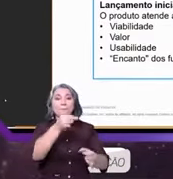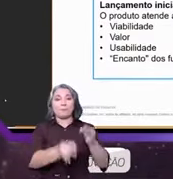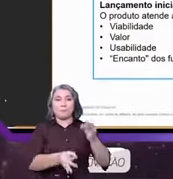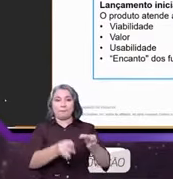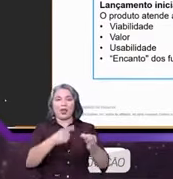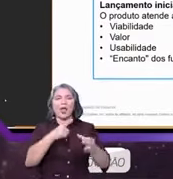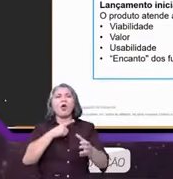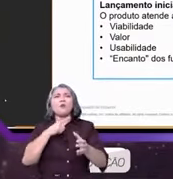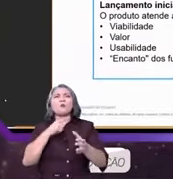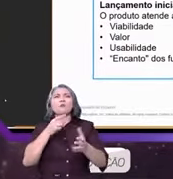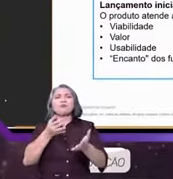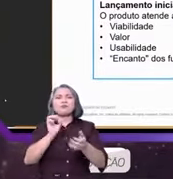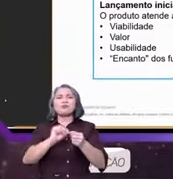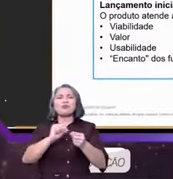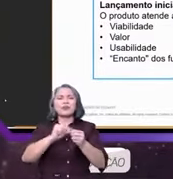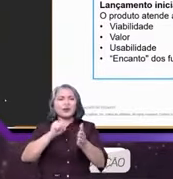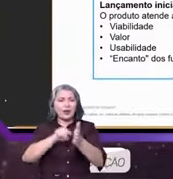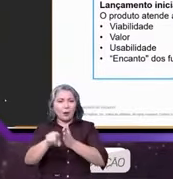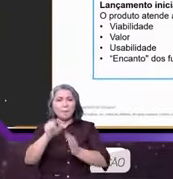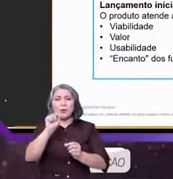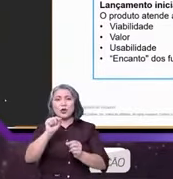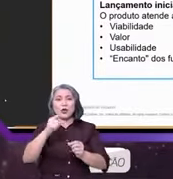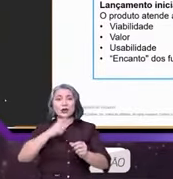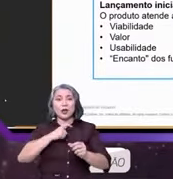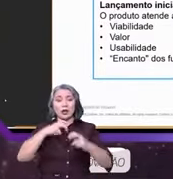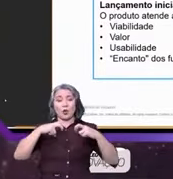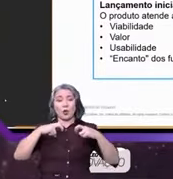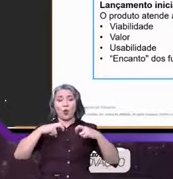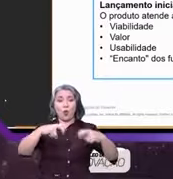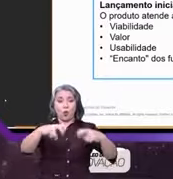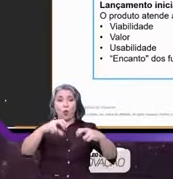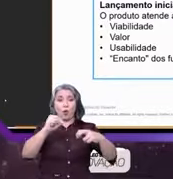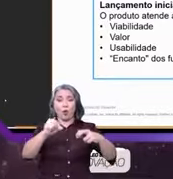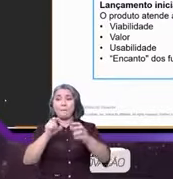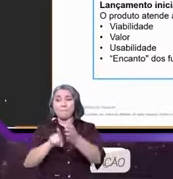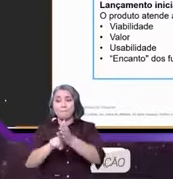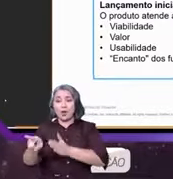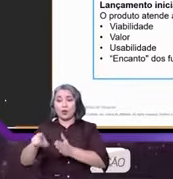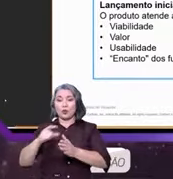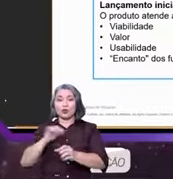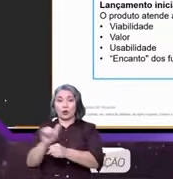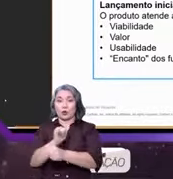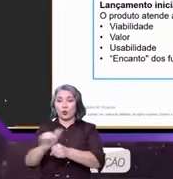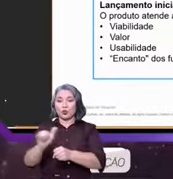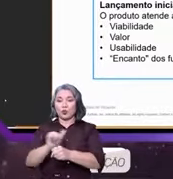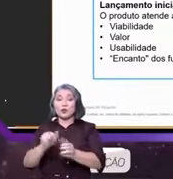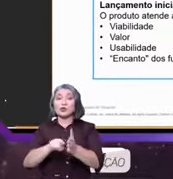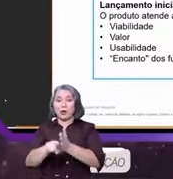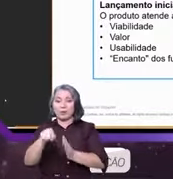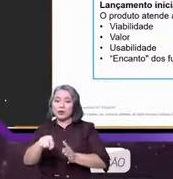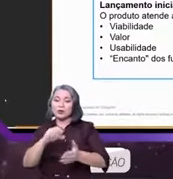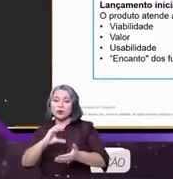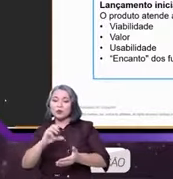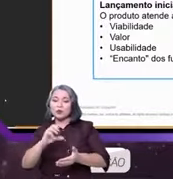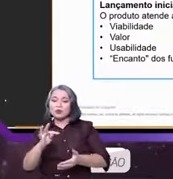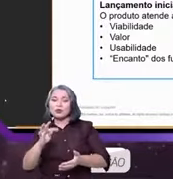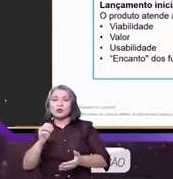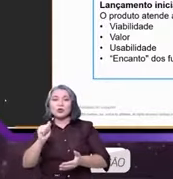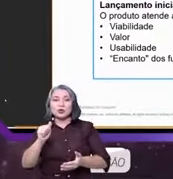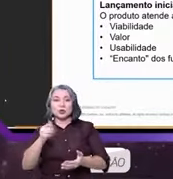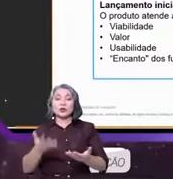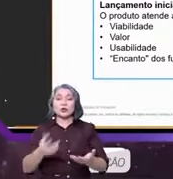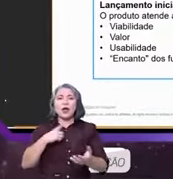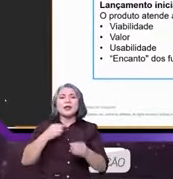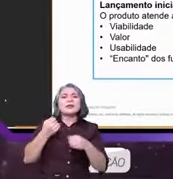essa pergunta porque um dos senhores jurados indagou aqui no YouTube se a utilização